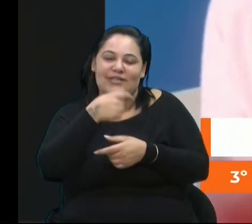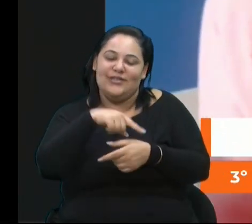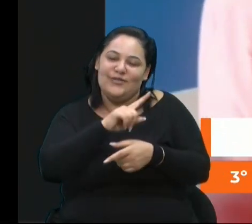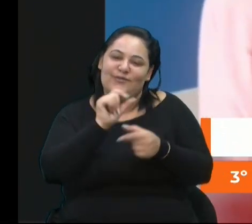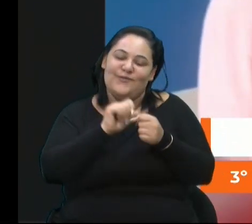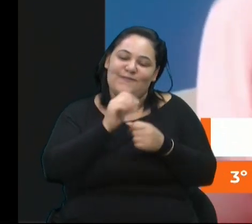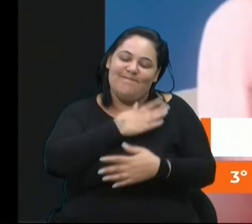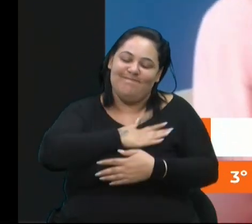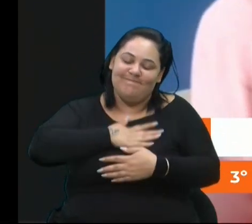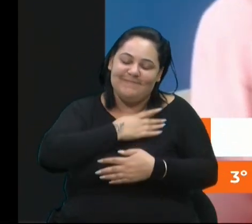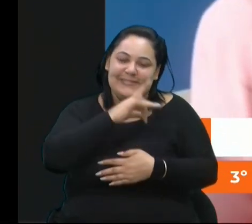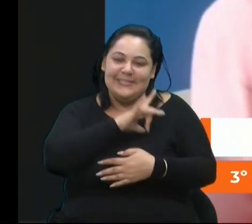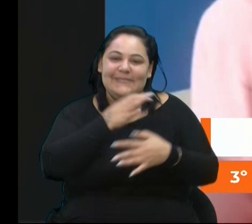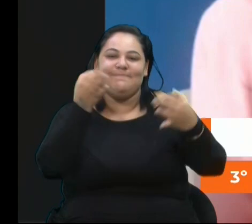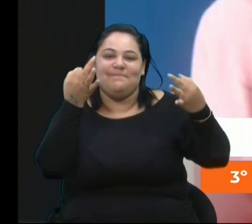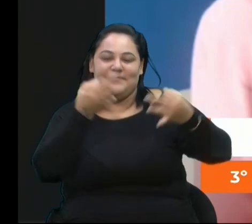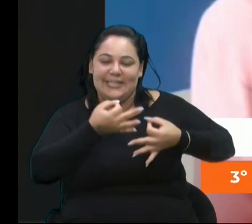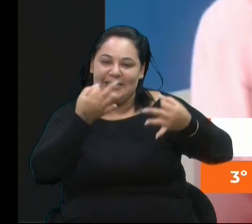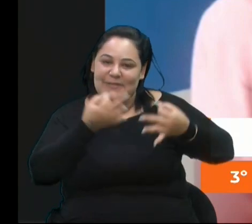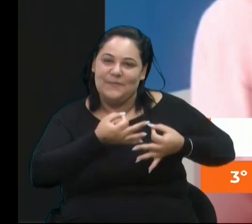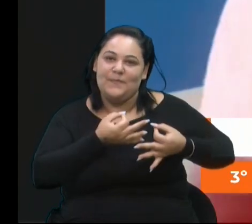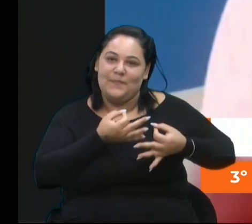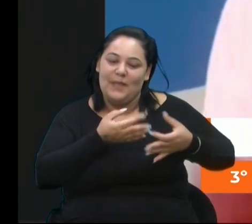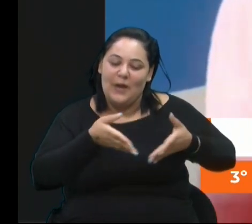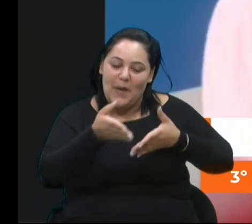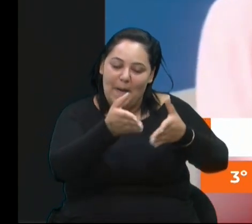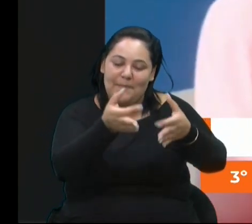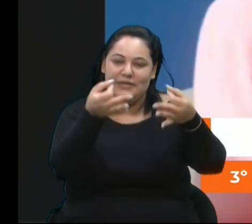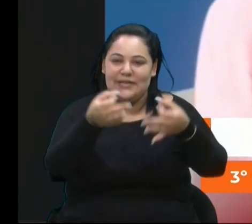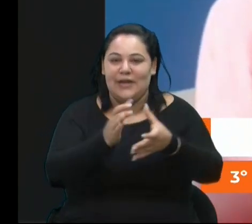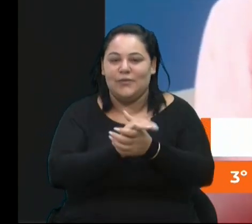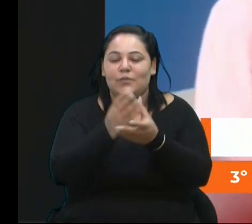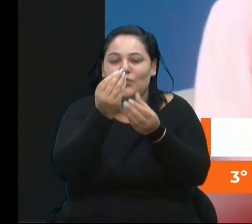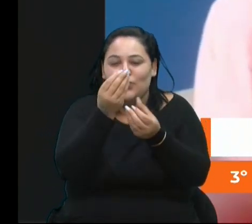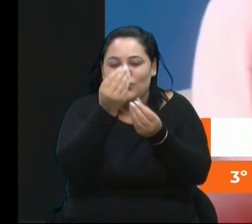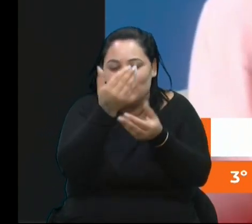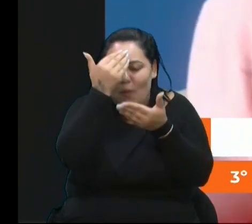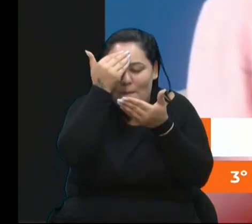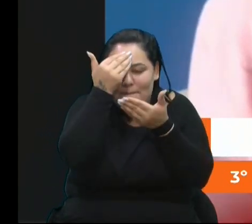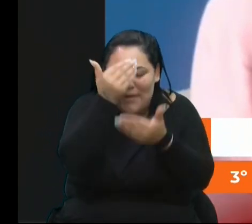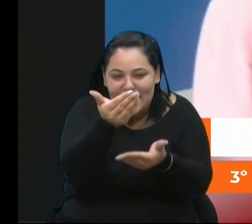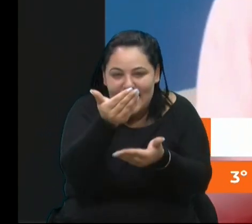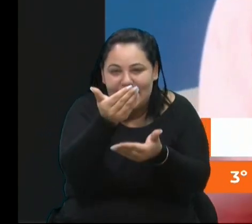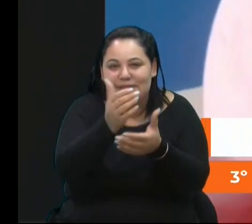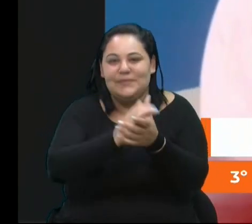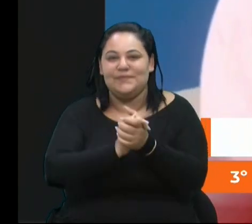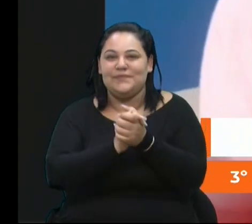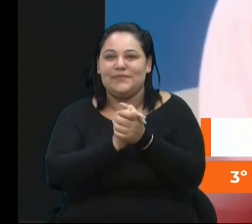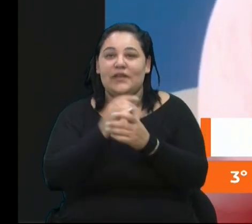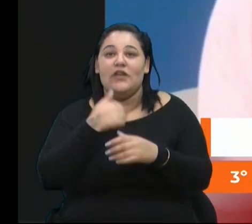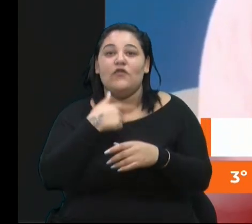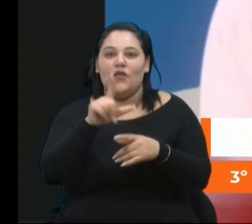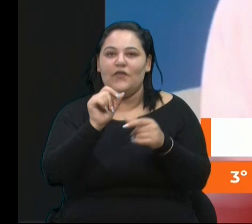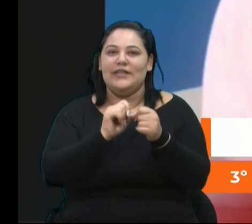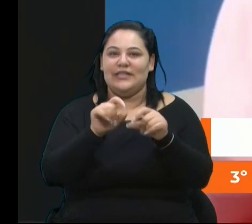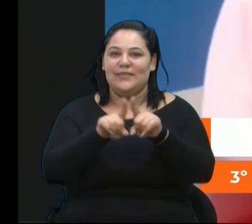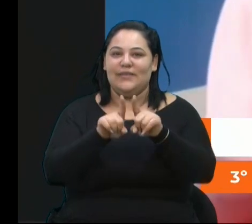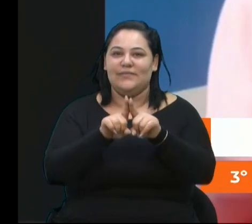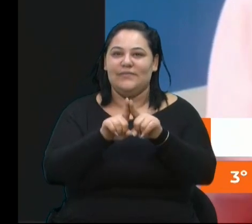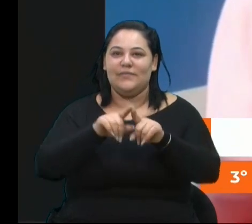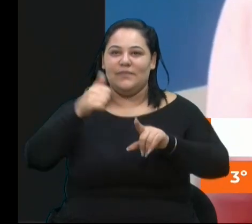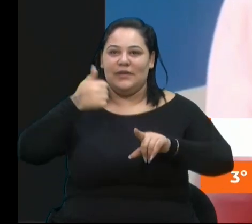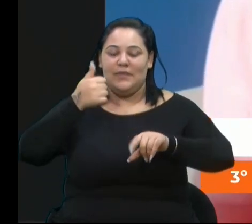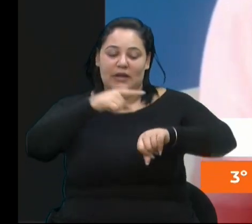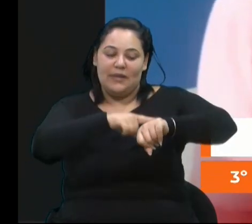faz ter mais certezas. Muito, muito, muito obrigada. Eu quero dizer para todo mundo que eu vou fazer isso também. No